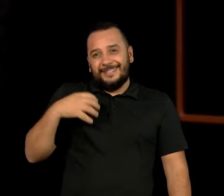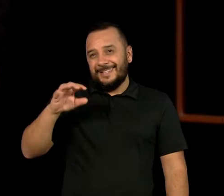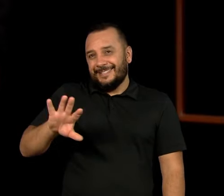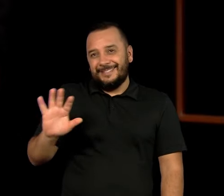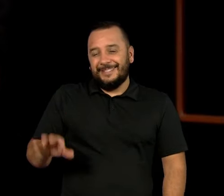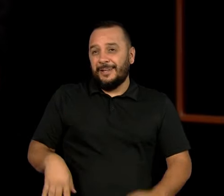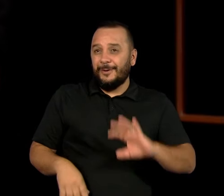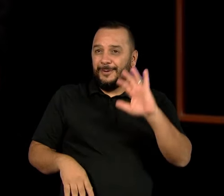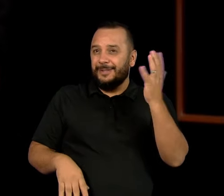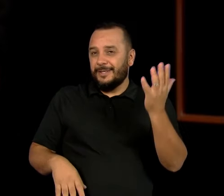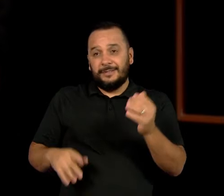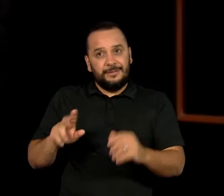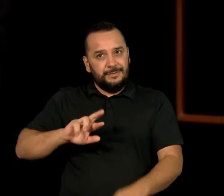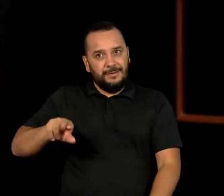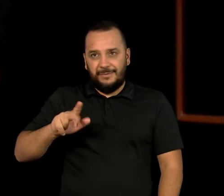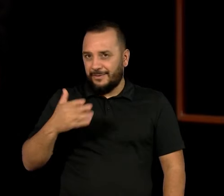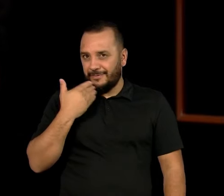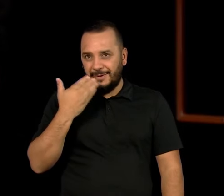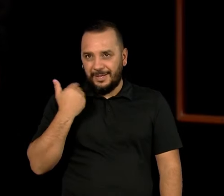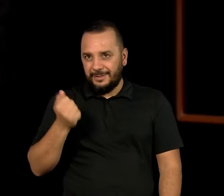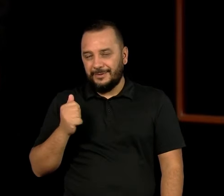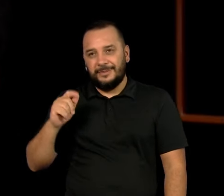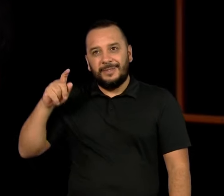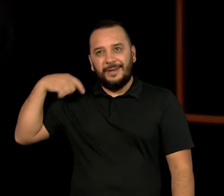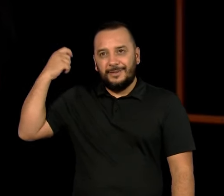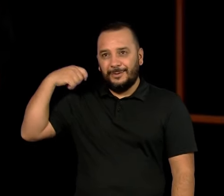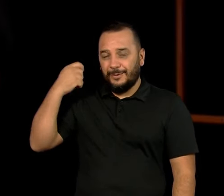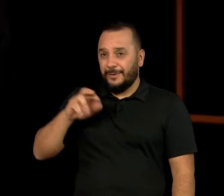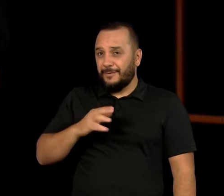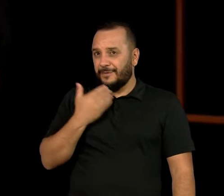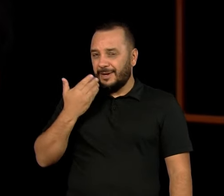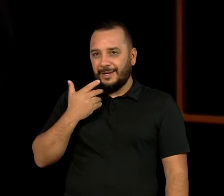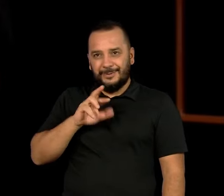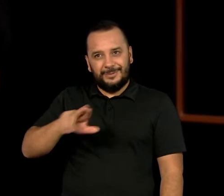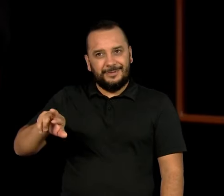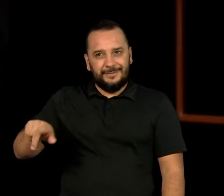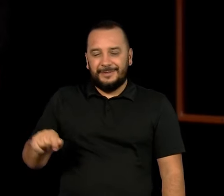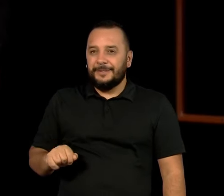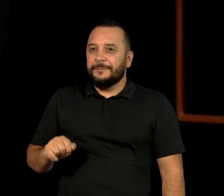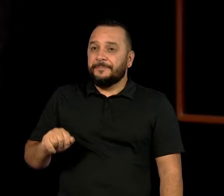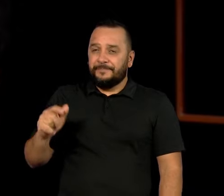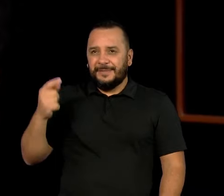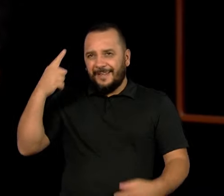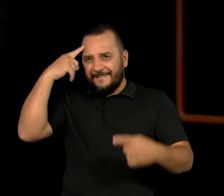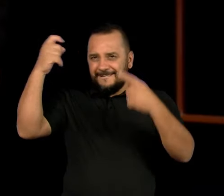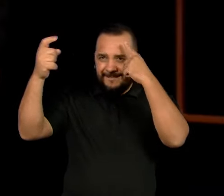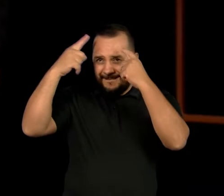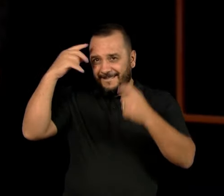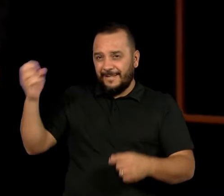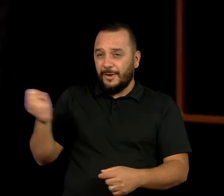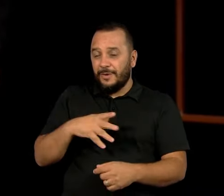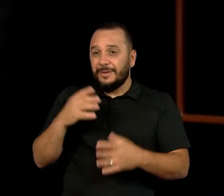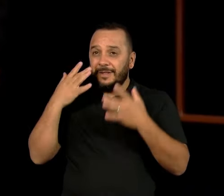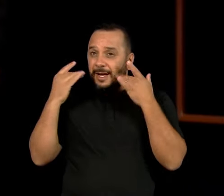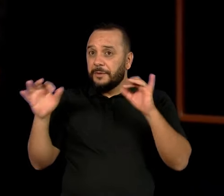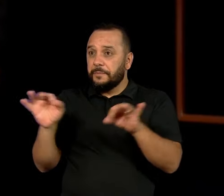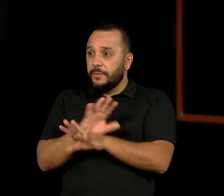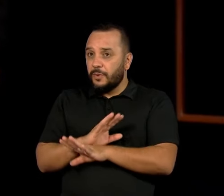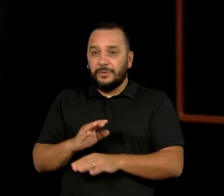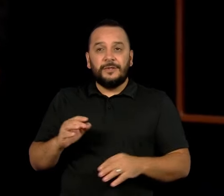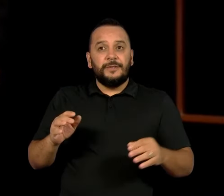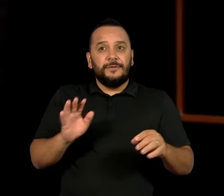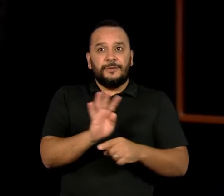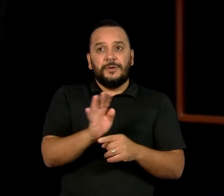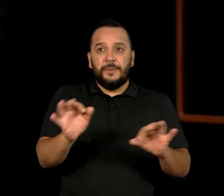algumas vezes. Não é uma carreira fácil, a carreira de artista, porque o artista ele tem sempre que se reinventar. E você termina uma peça, termina um